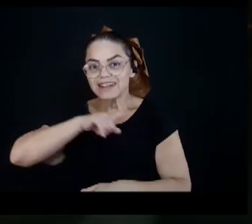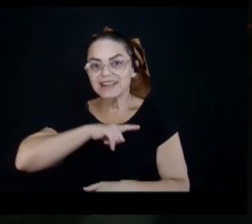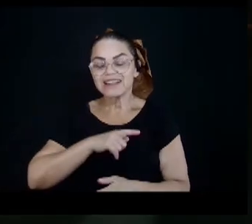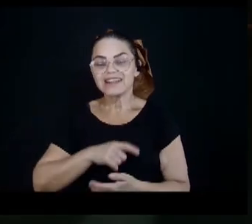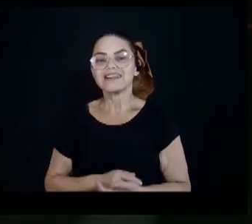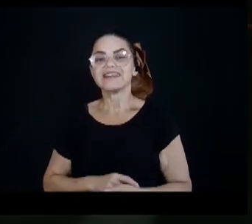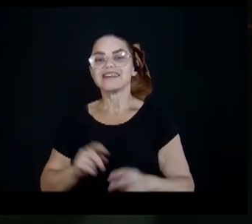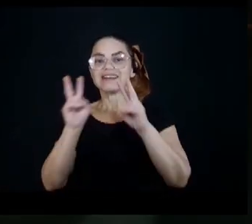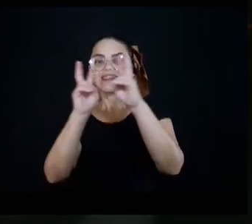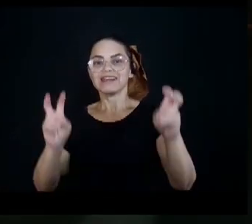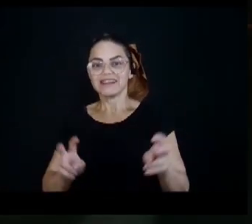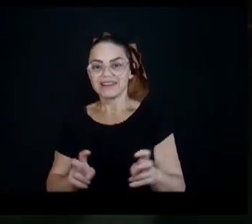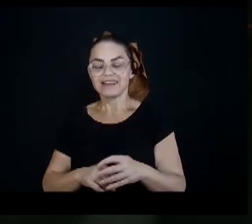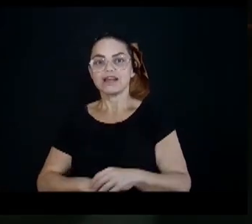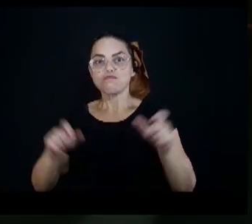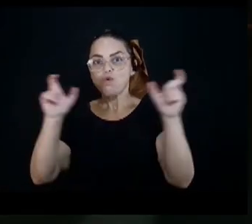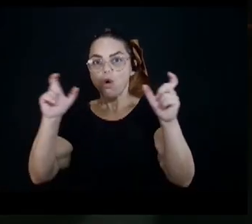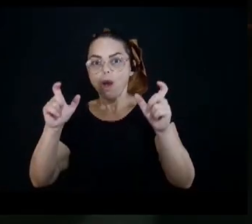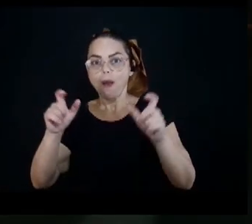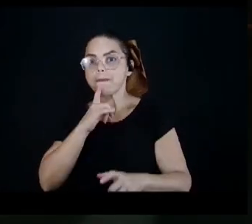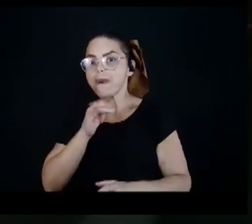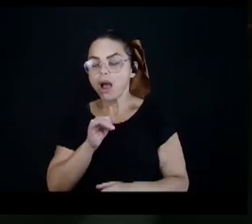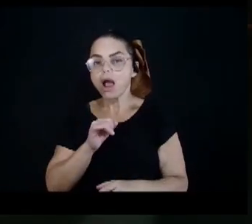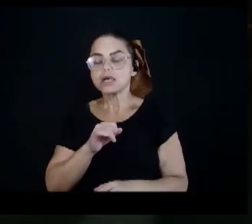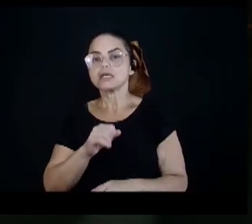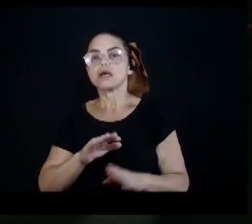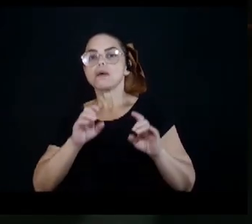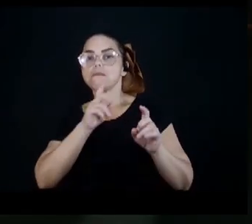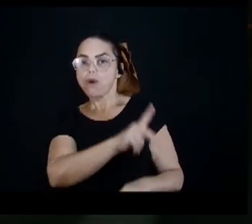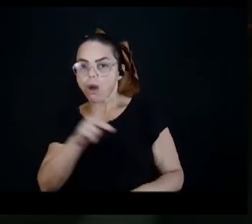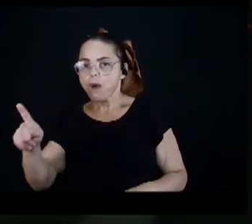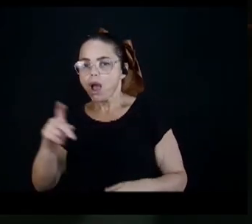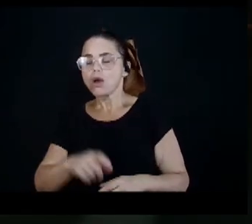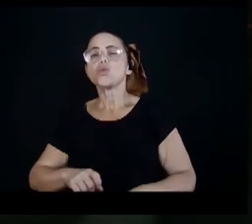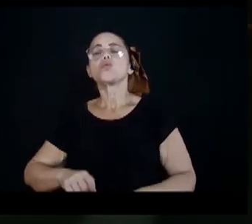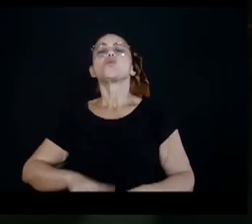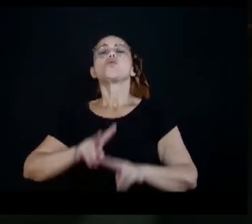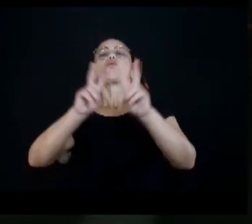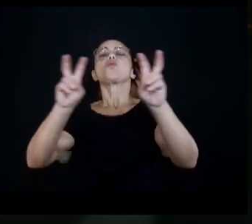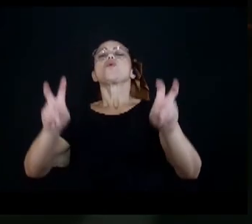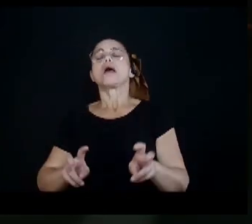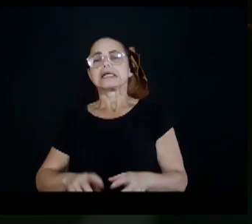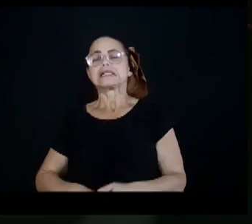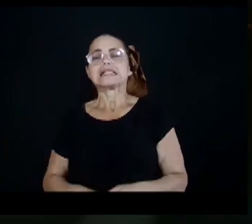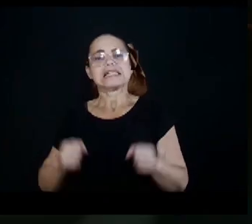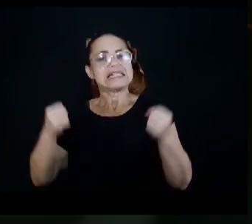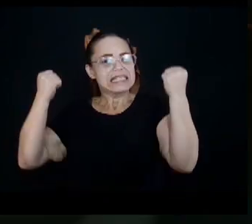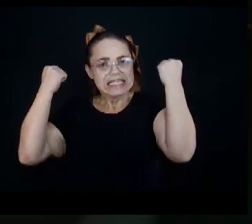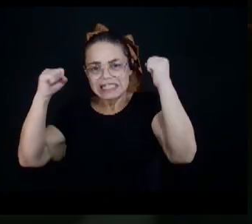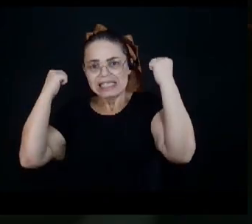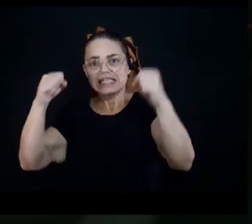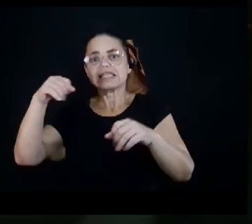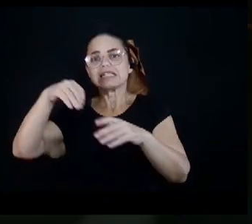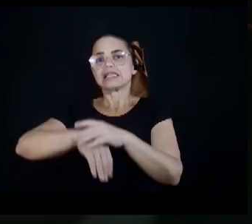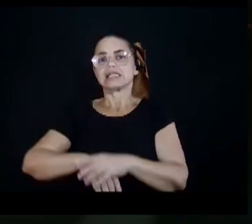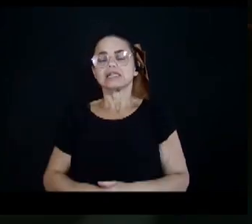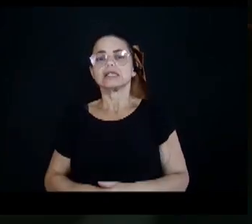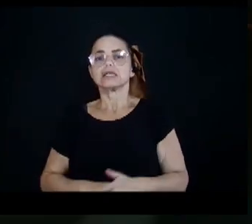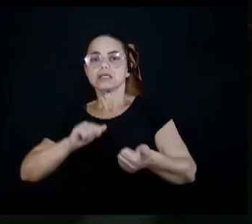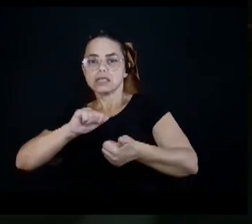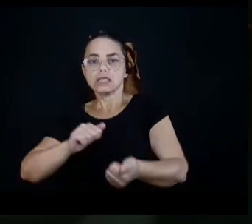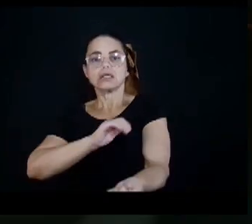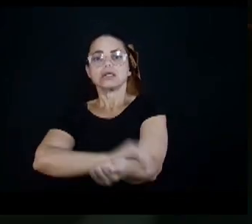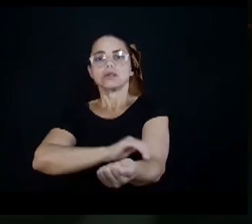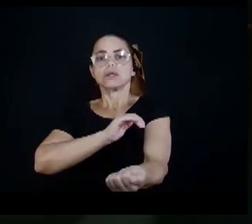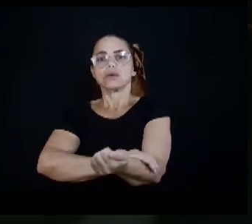alerta para pais e educadores. A gente vai falar da revolta dentro do jogo Roblox, que mostrou